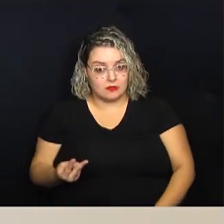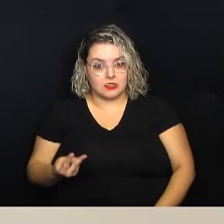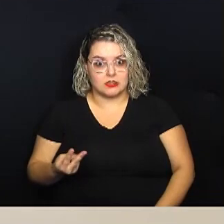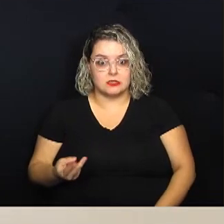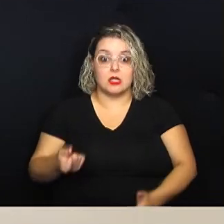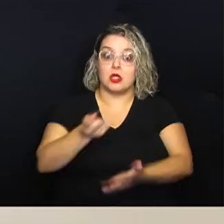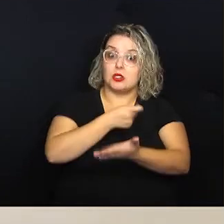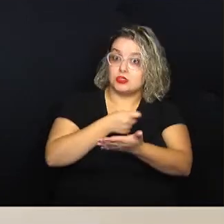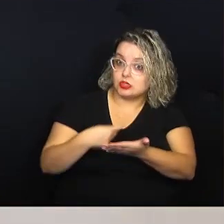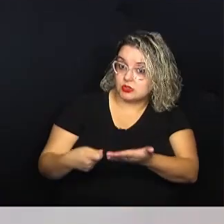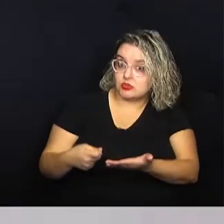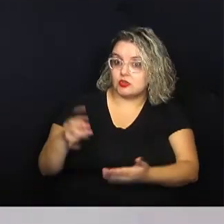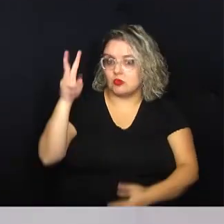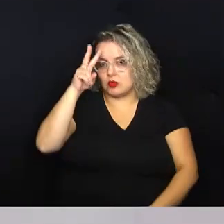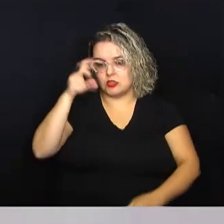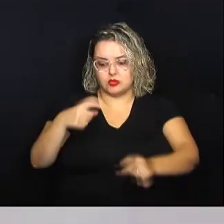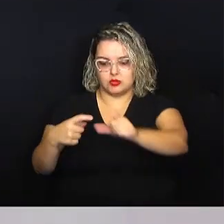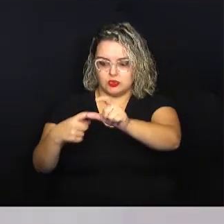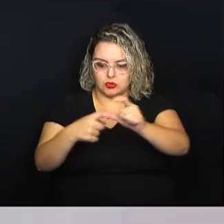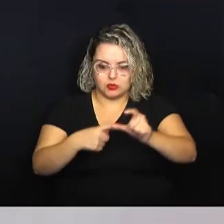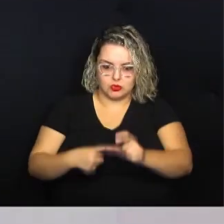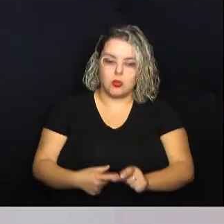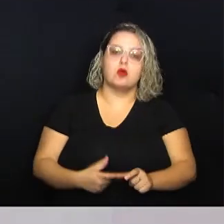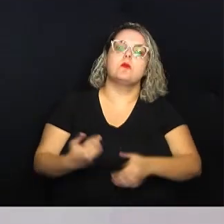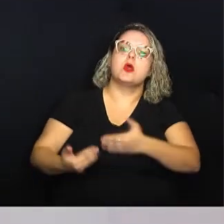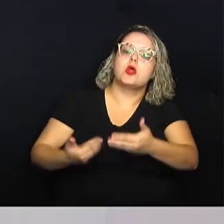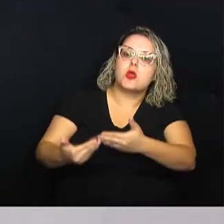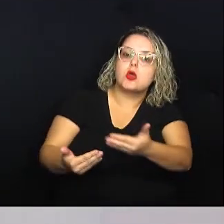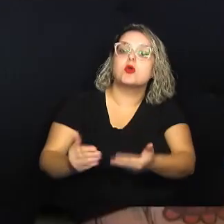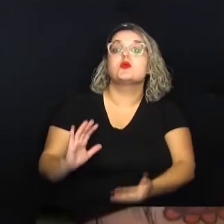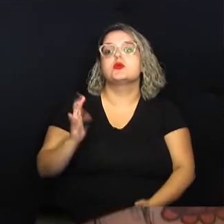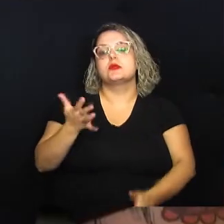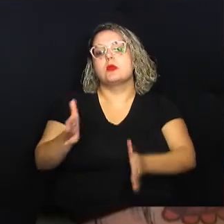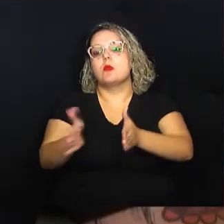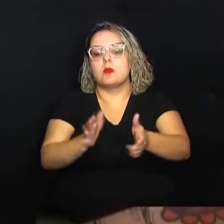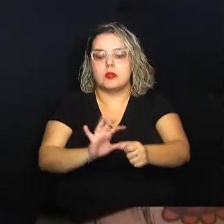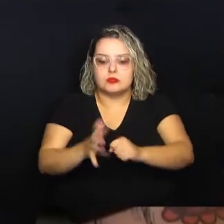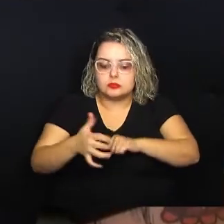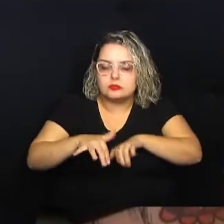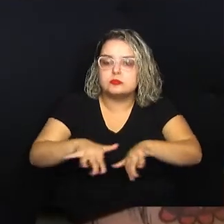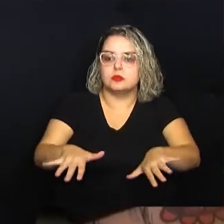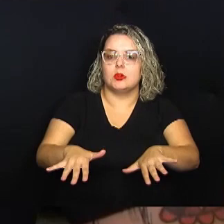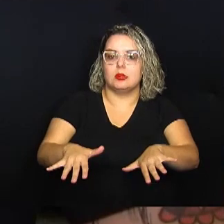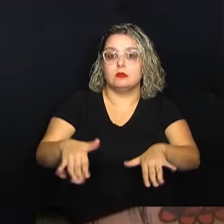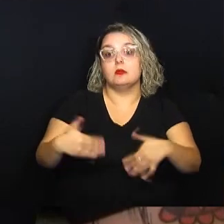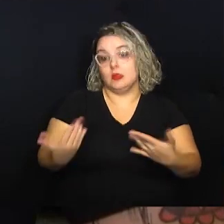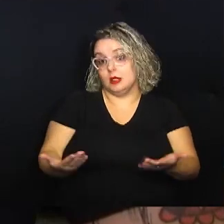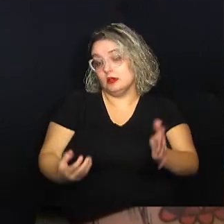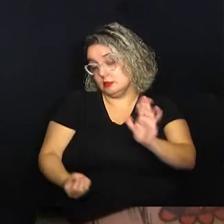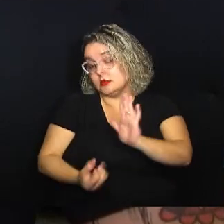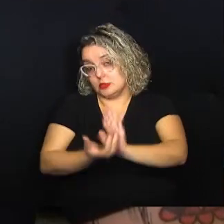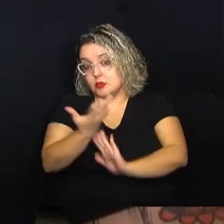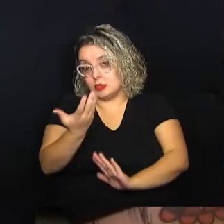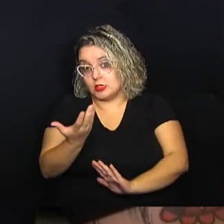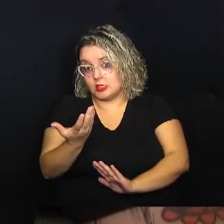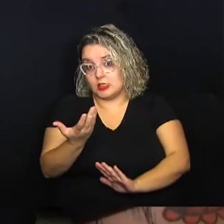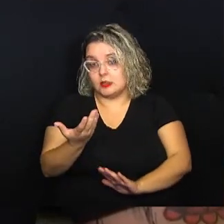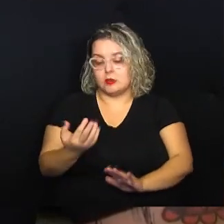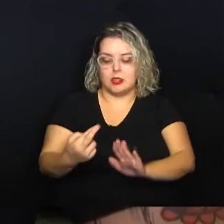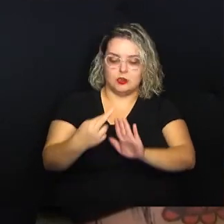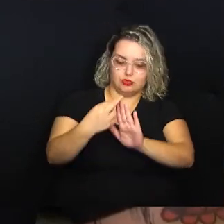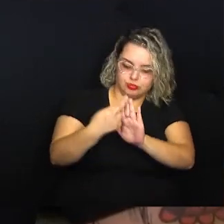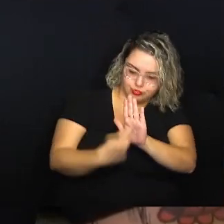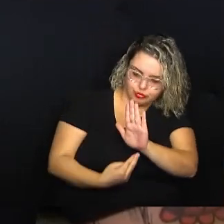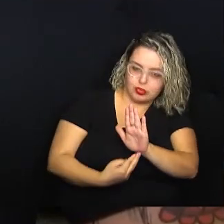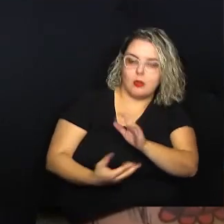escreveu uma história em quadrinhos, processo que ocorreu durante a pandemia. A partir disso eu criei esse roteiro,